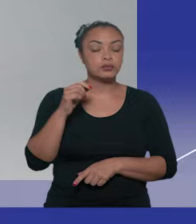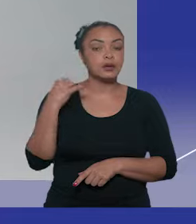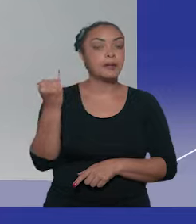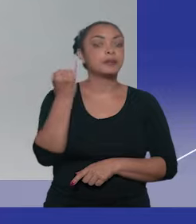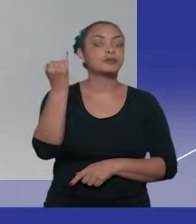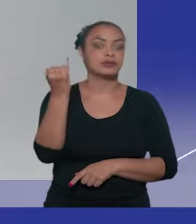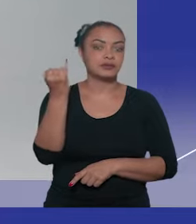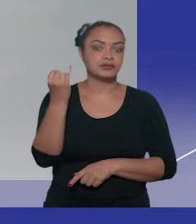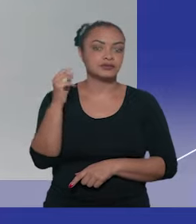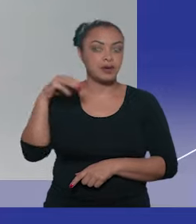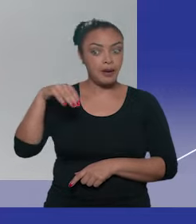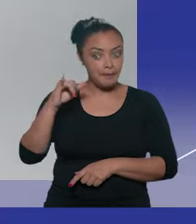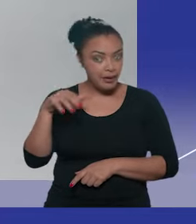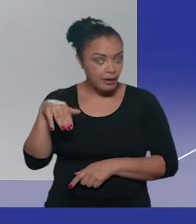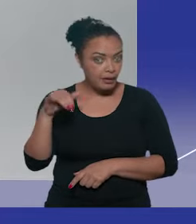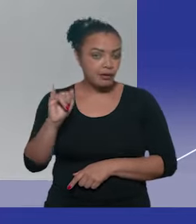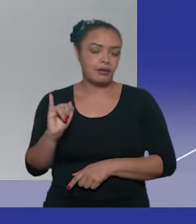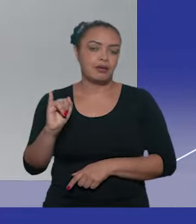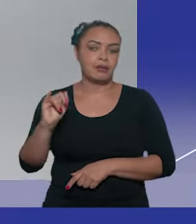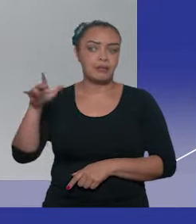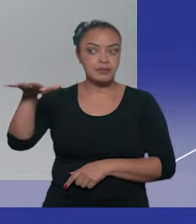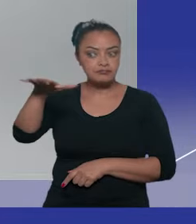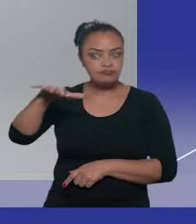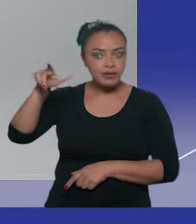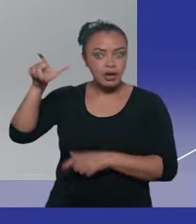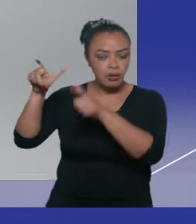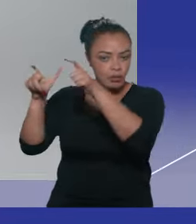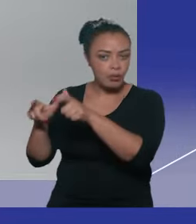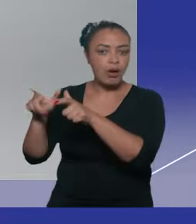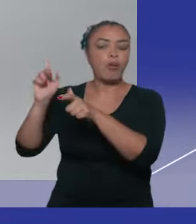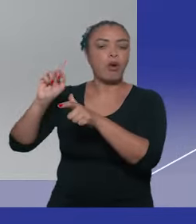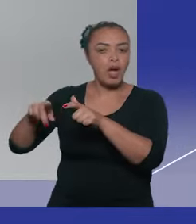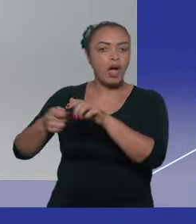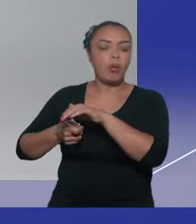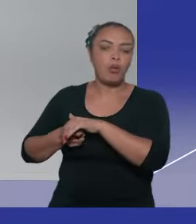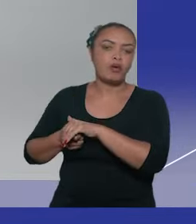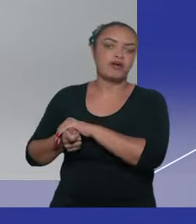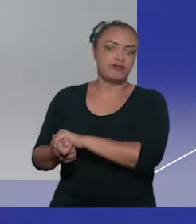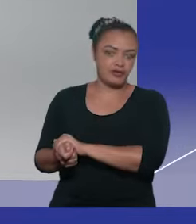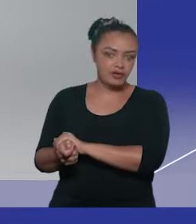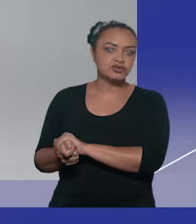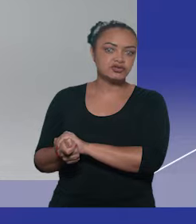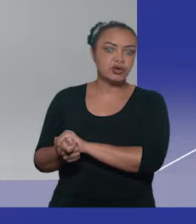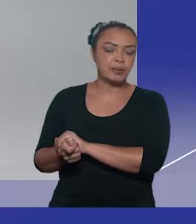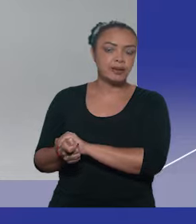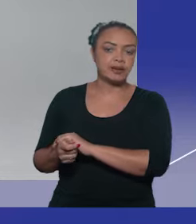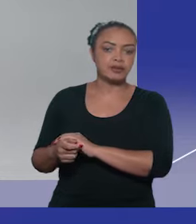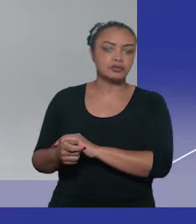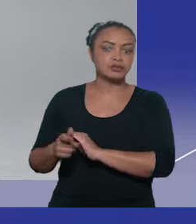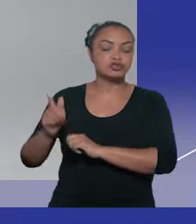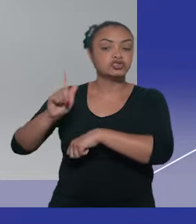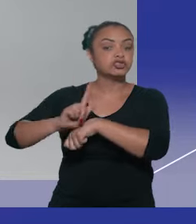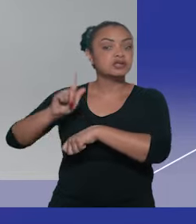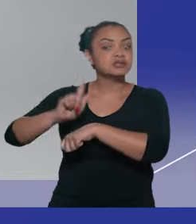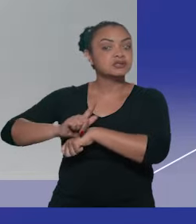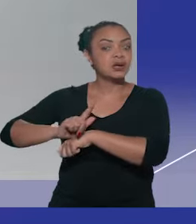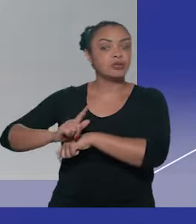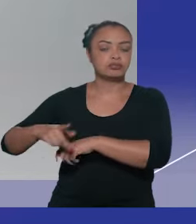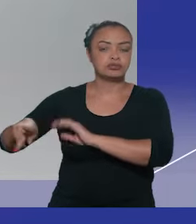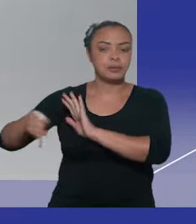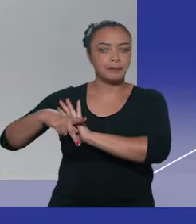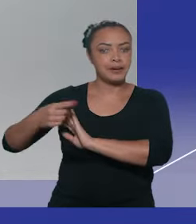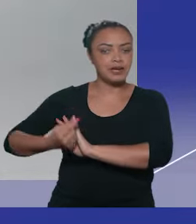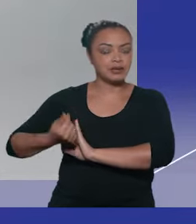muito importante, é isso. Miami hoje é um hub de investimento internacional no mundo de wealth management ou de gestão de